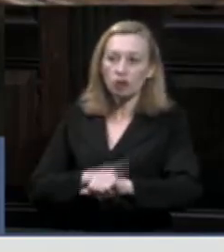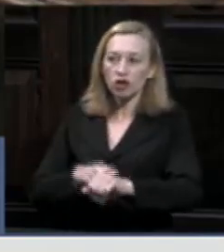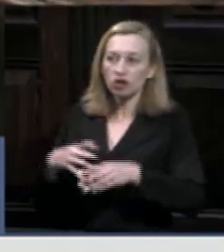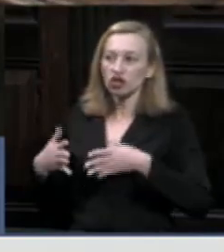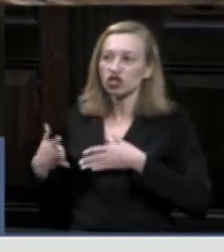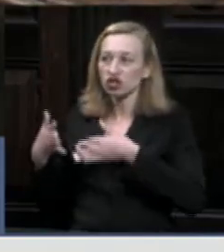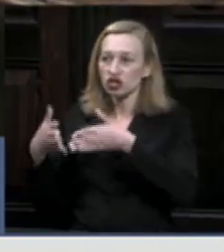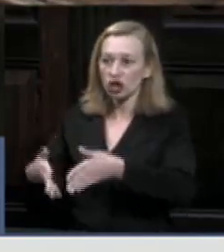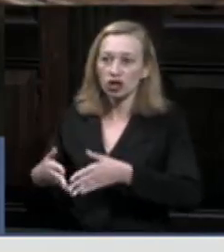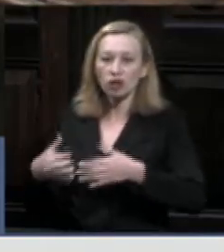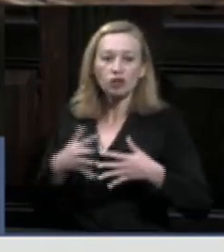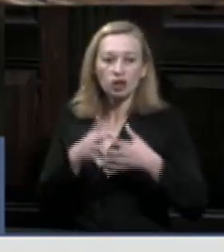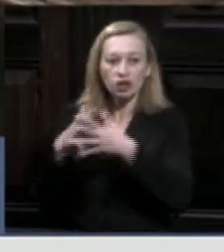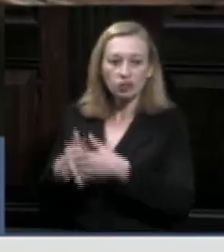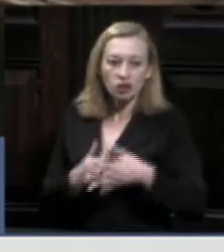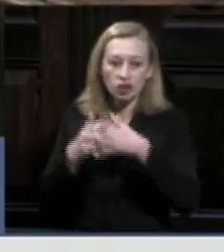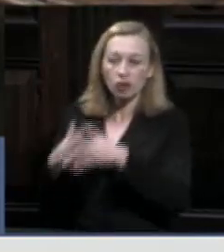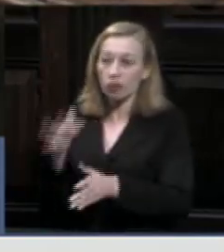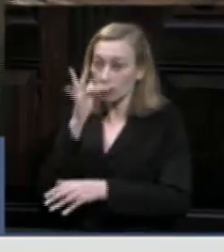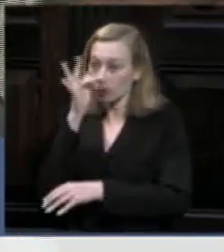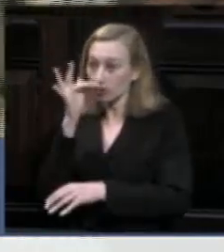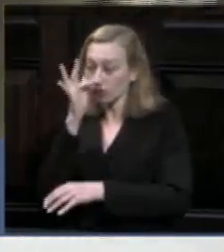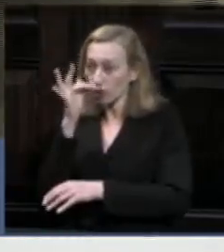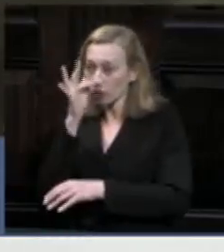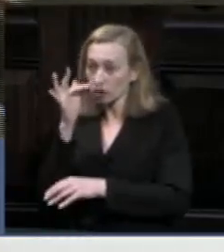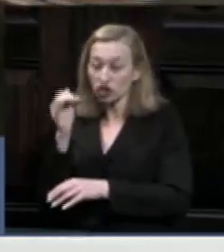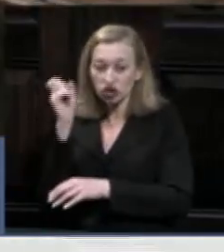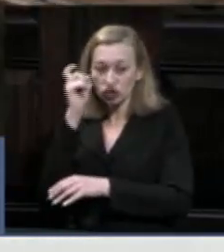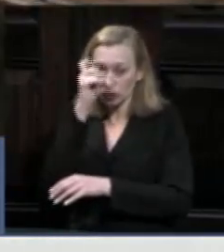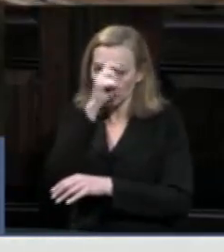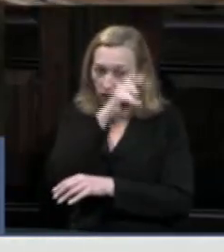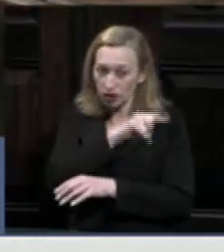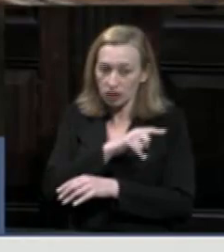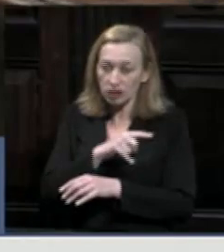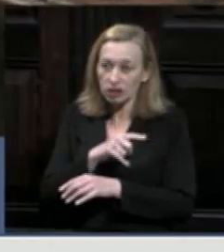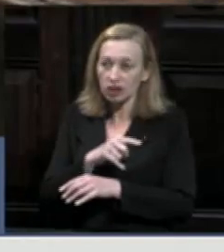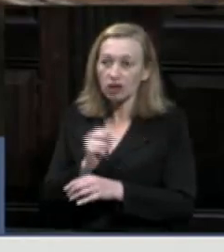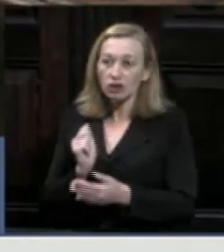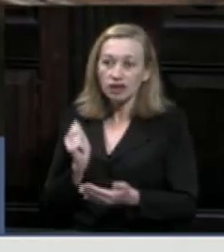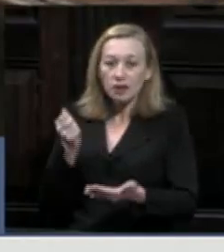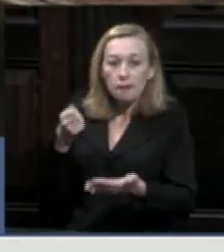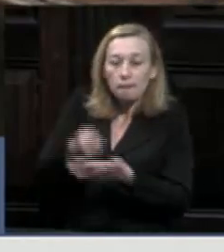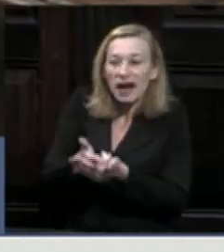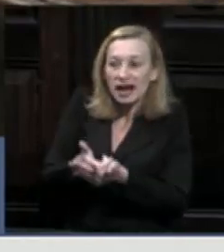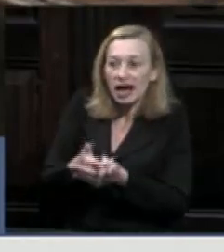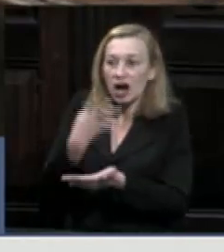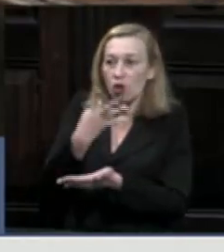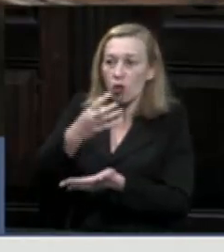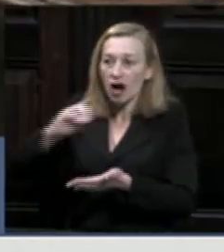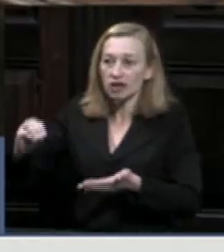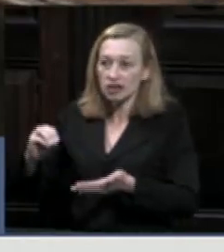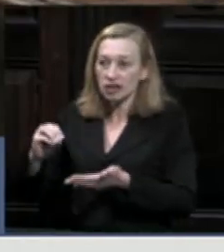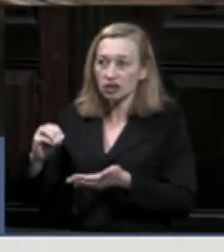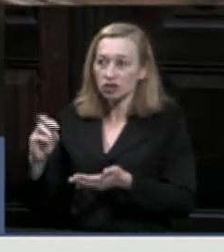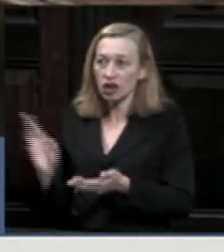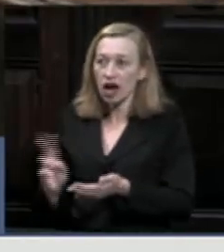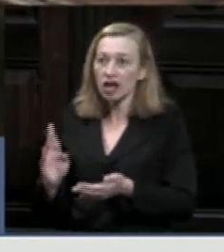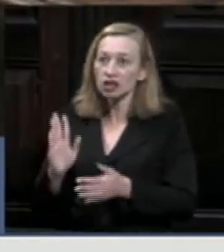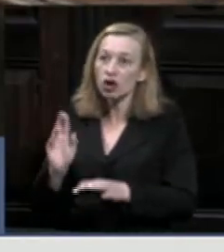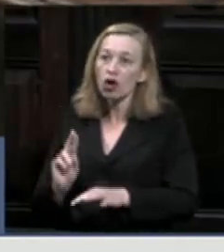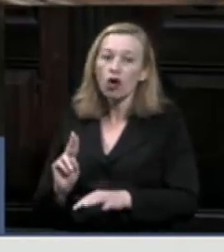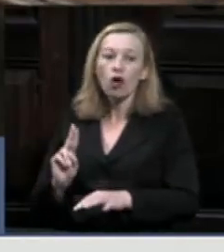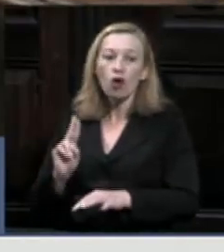serrana é um grande absurdo tão tendo que pagar até 400 reais não chegou a pagar até muito mais que isso